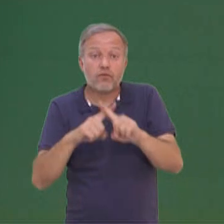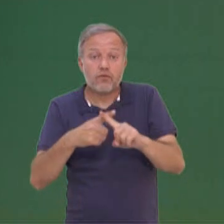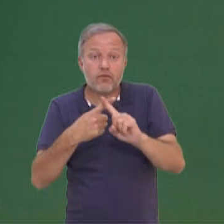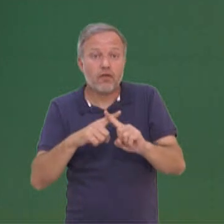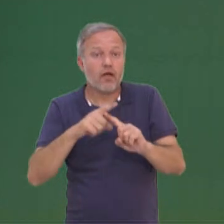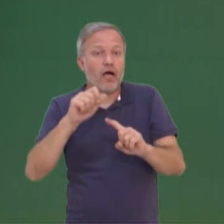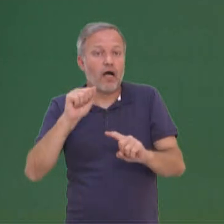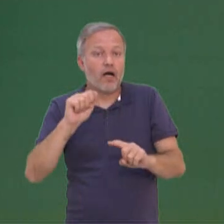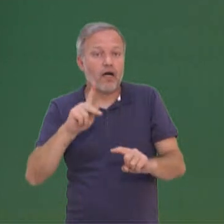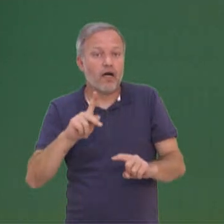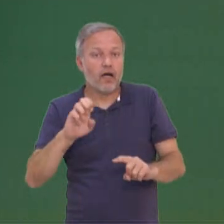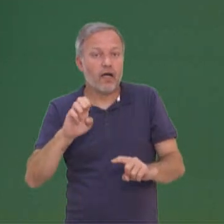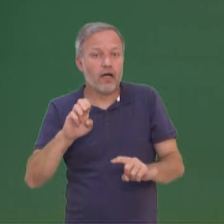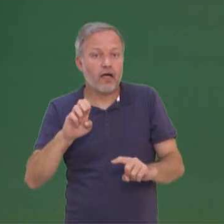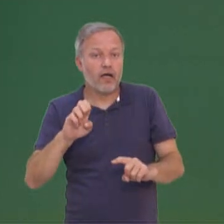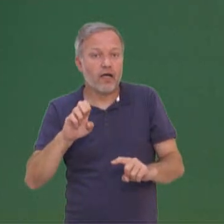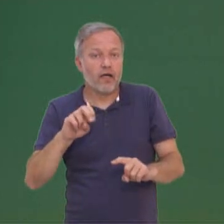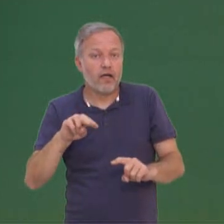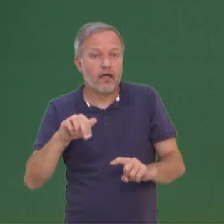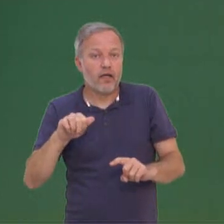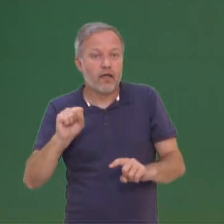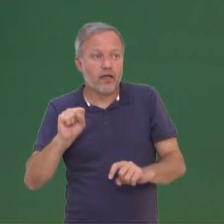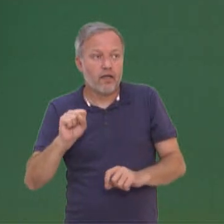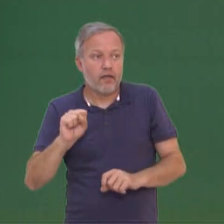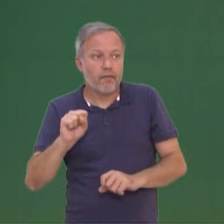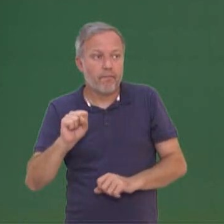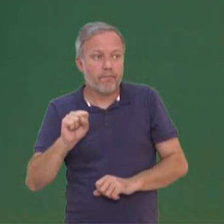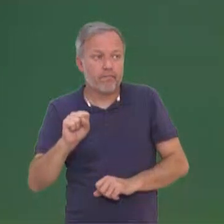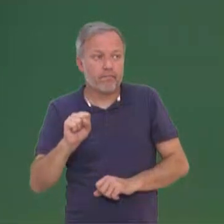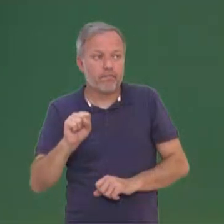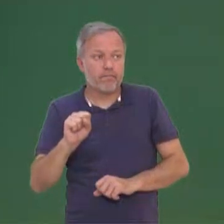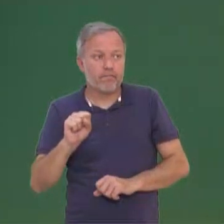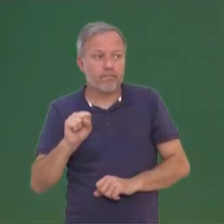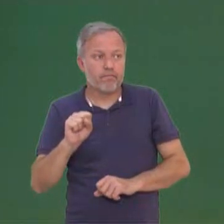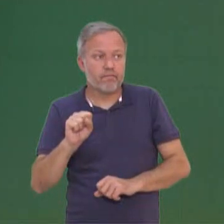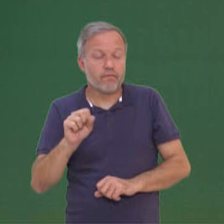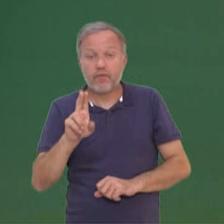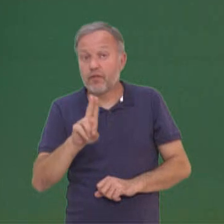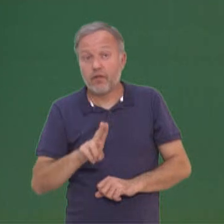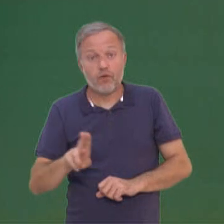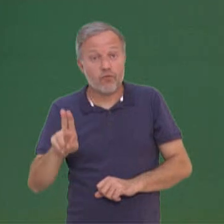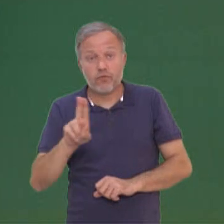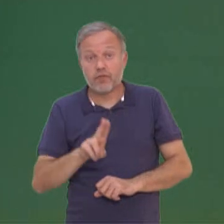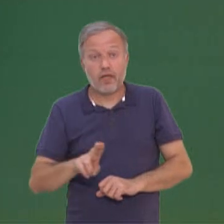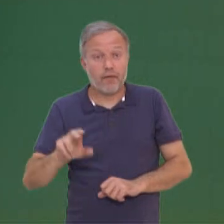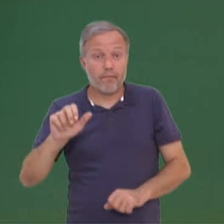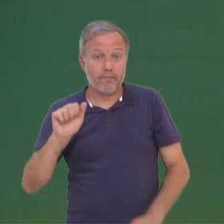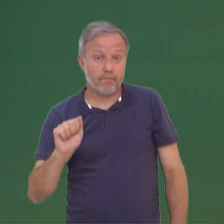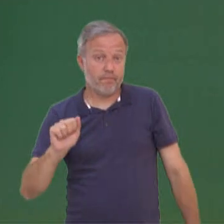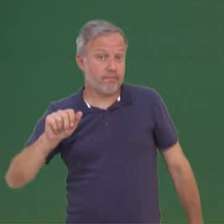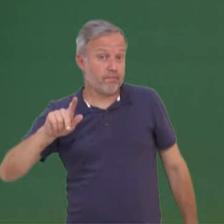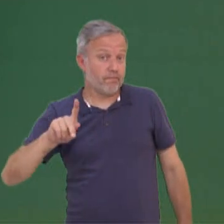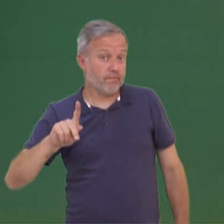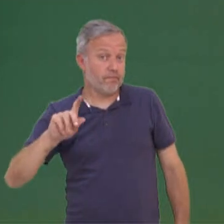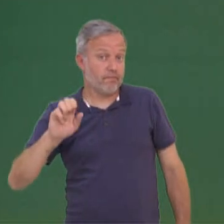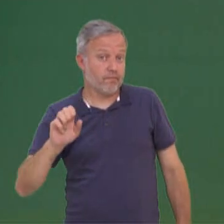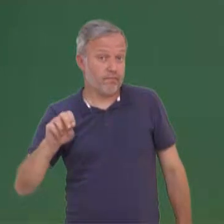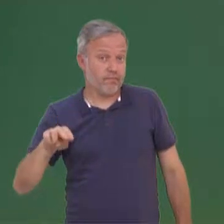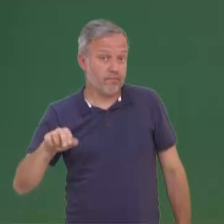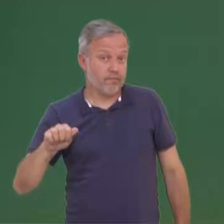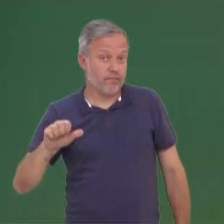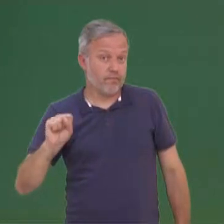apenas. Não, lembra que em biologia a gente evita usar essas palavras? Porque a gente tem muitas